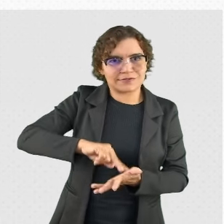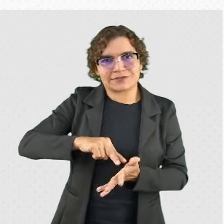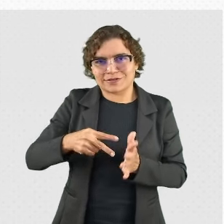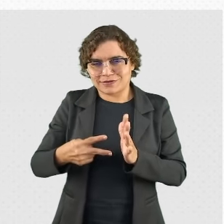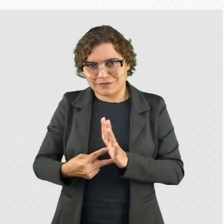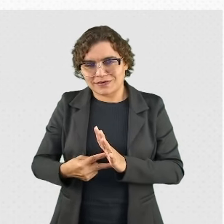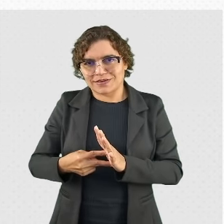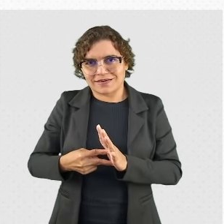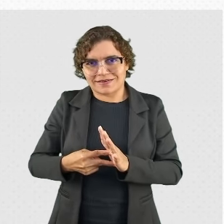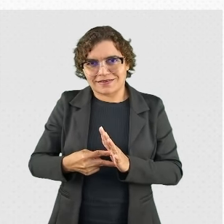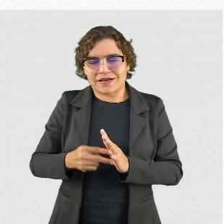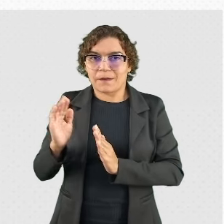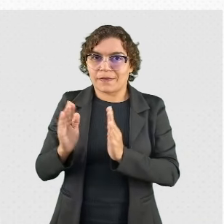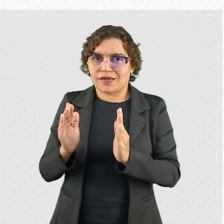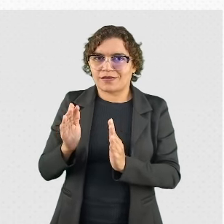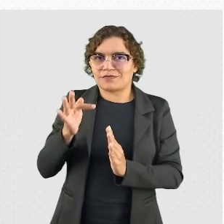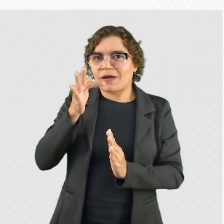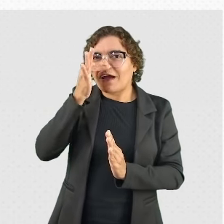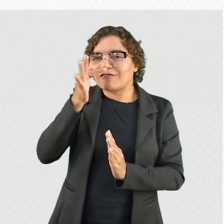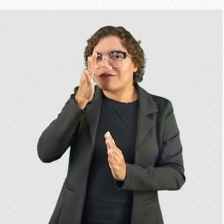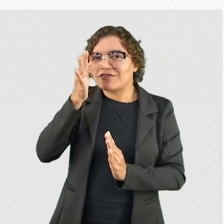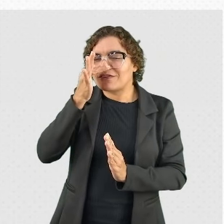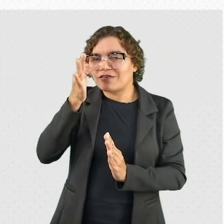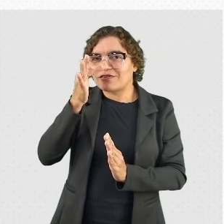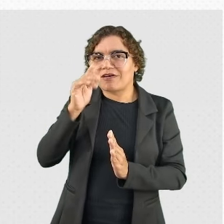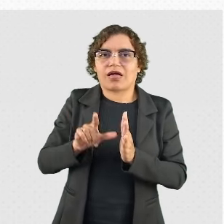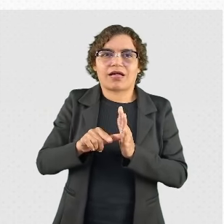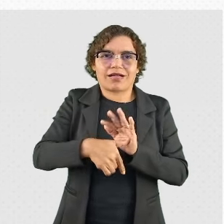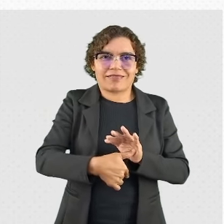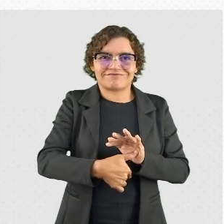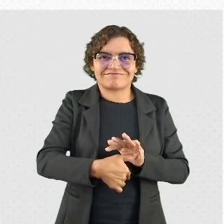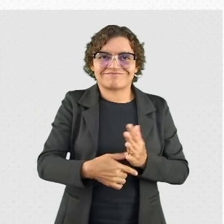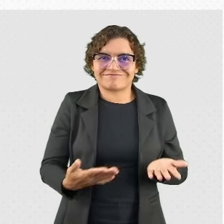que a primavera ela vem mais tarde.